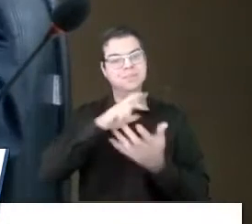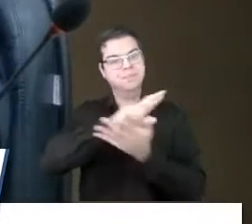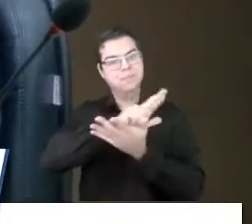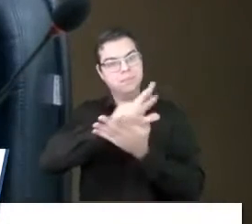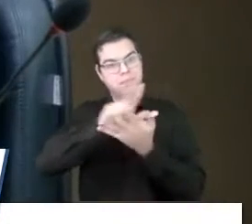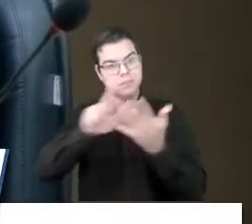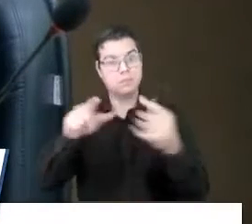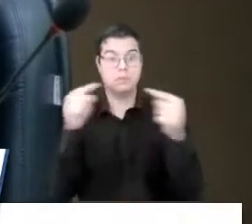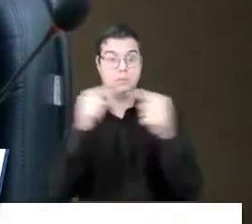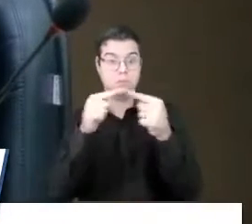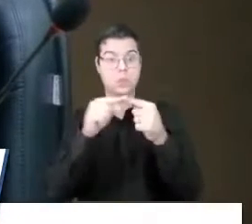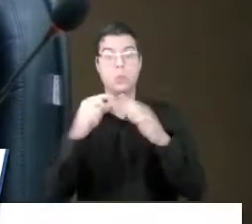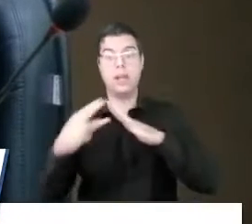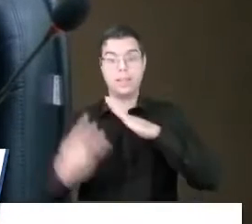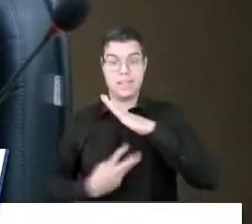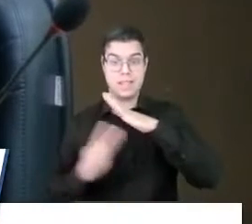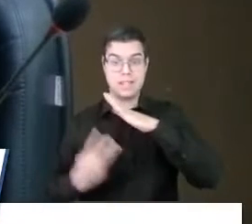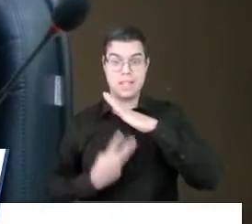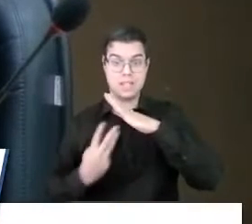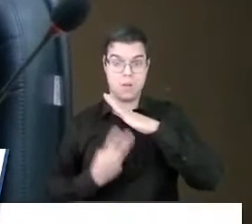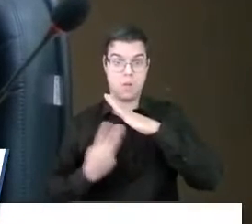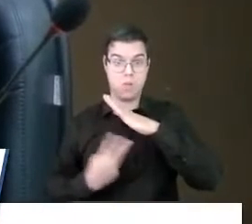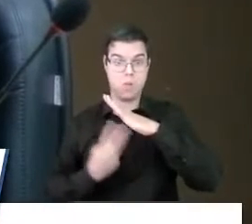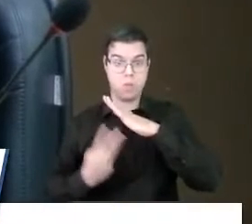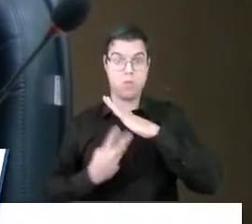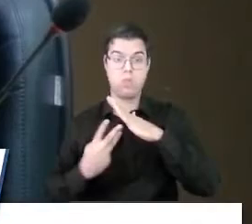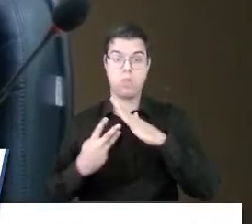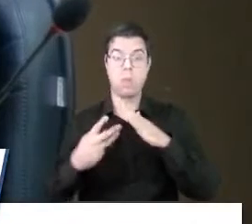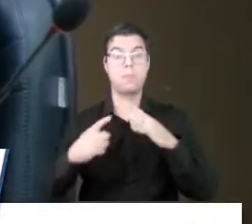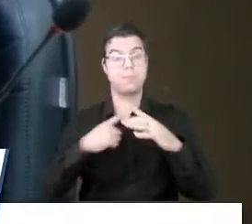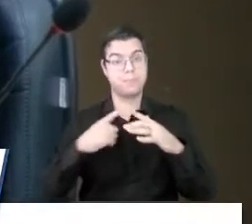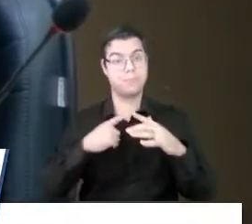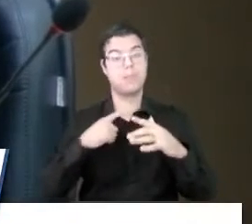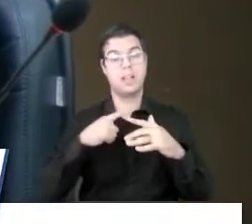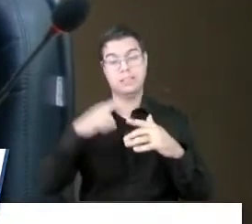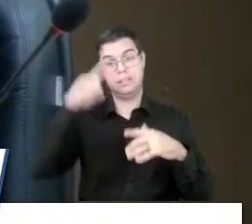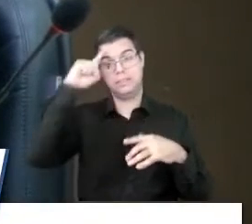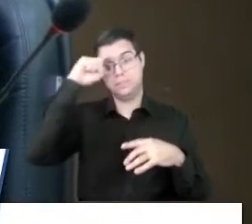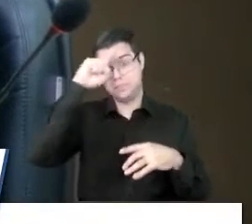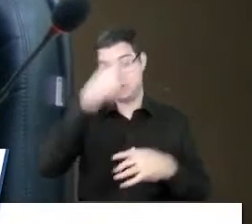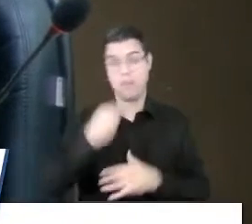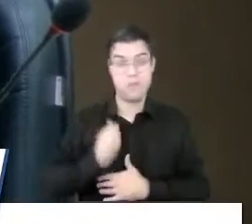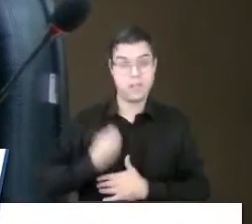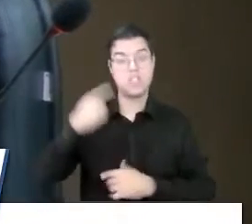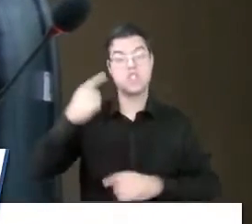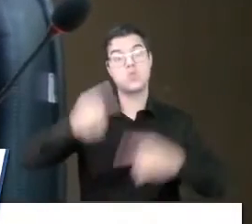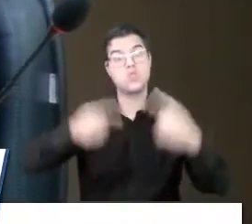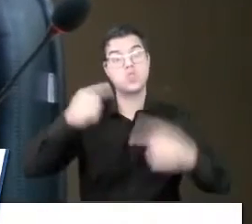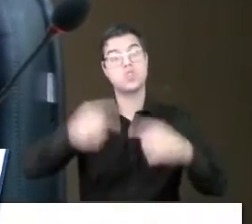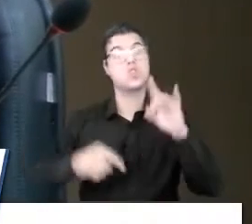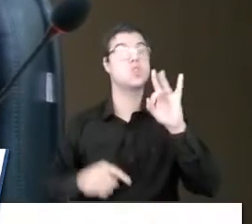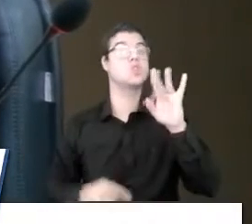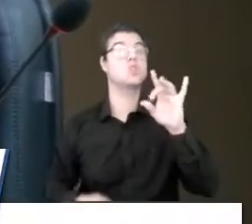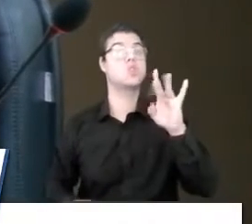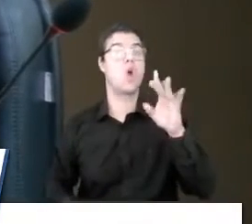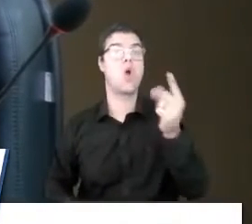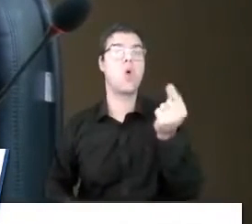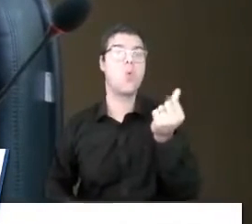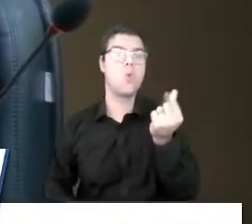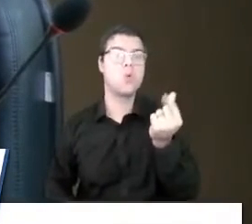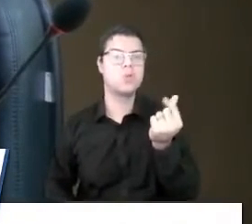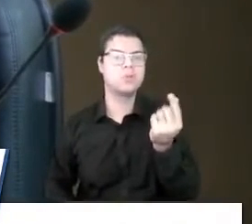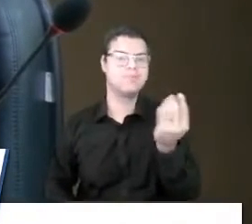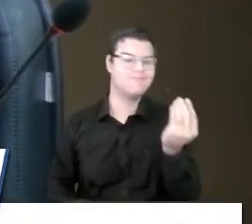à terceirização que complica a vida de tanta gente que só discutir meramente o custo e, às vezes, pagar um